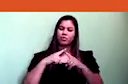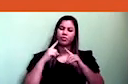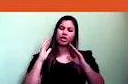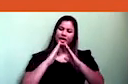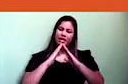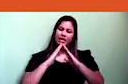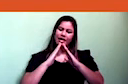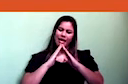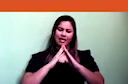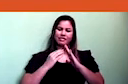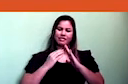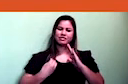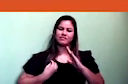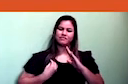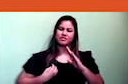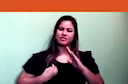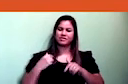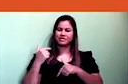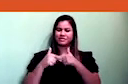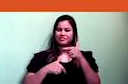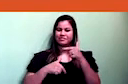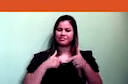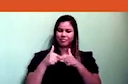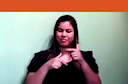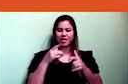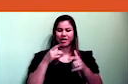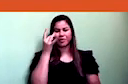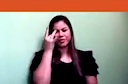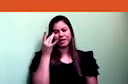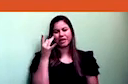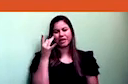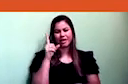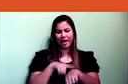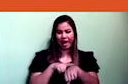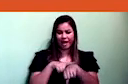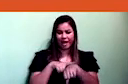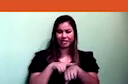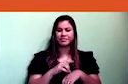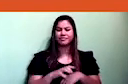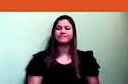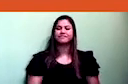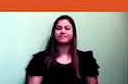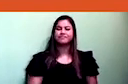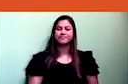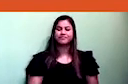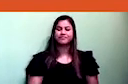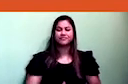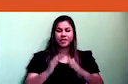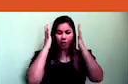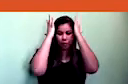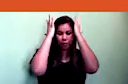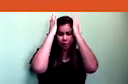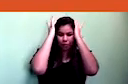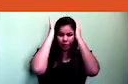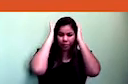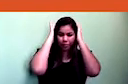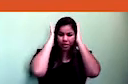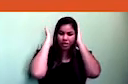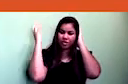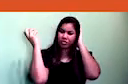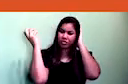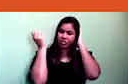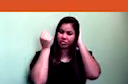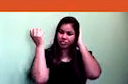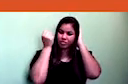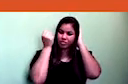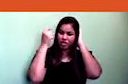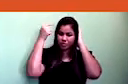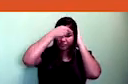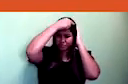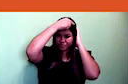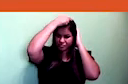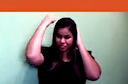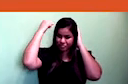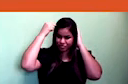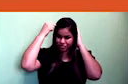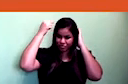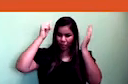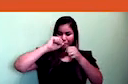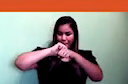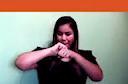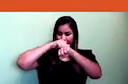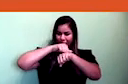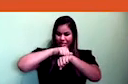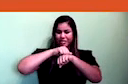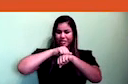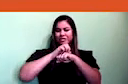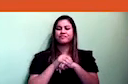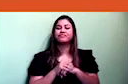casa, né? Porque a gente está trabalhando online. Tenho cabelos grisalhos, né? Já em fase de calvície, os olhos